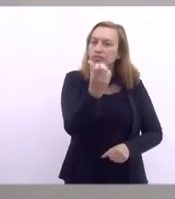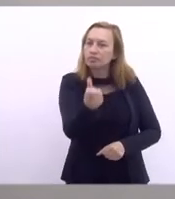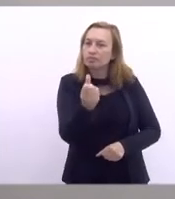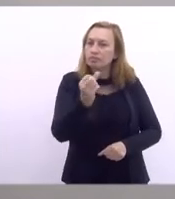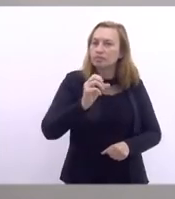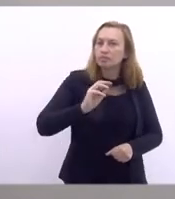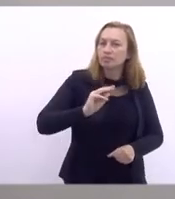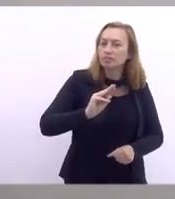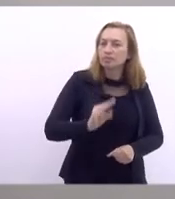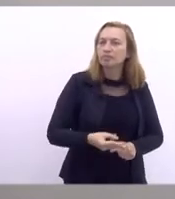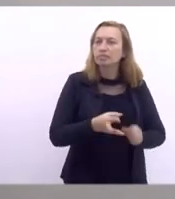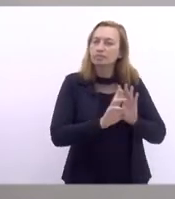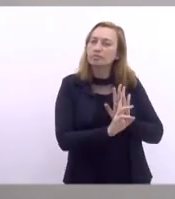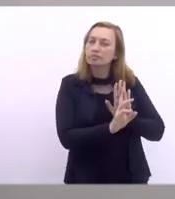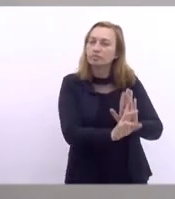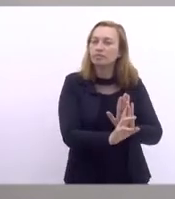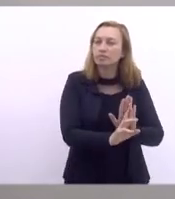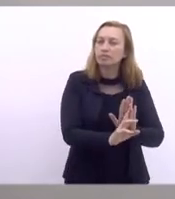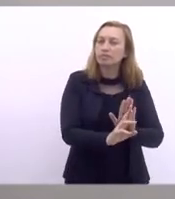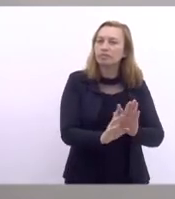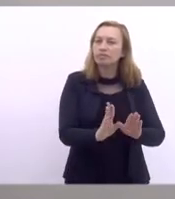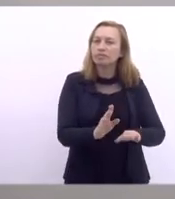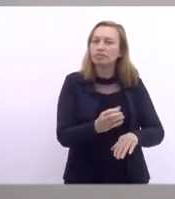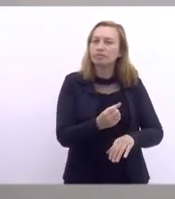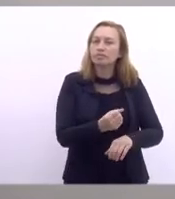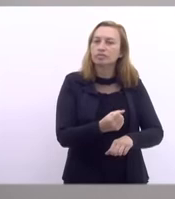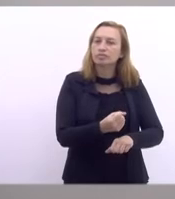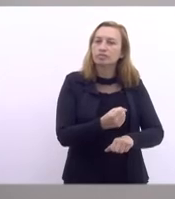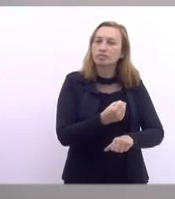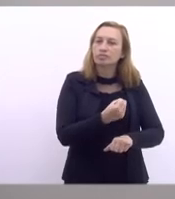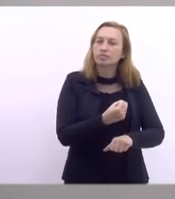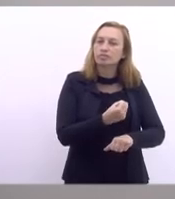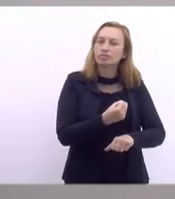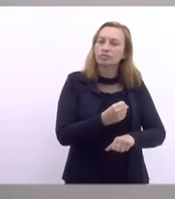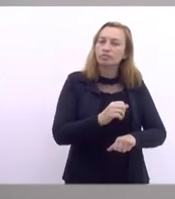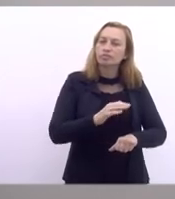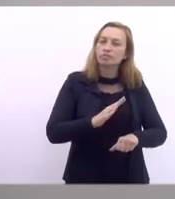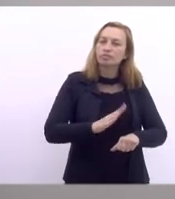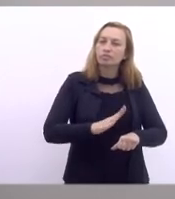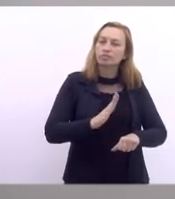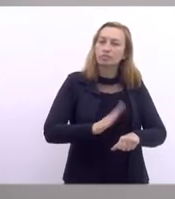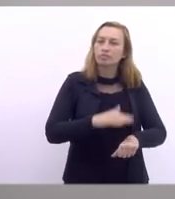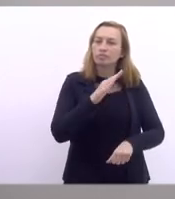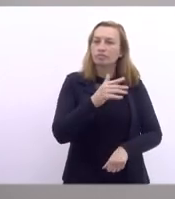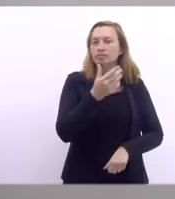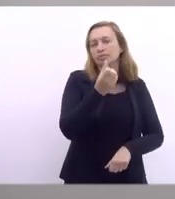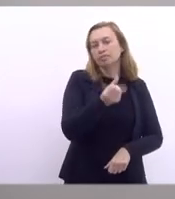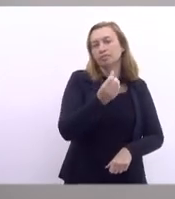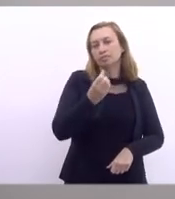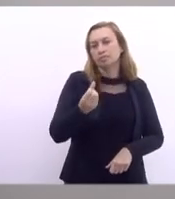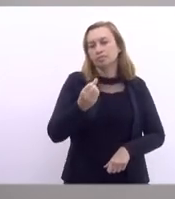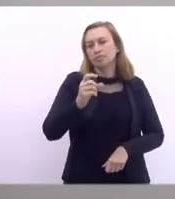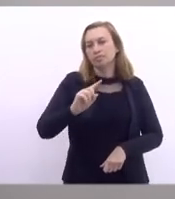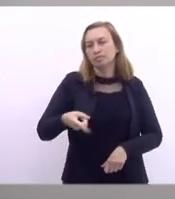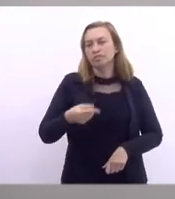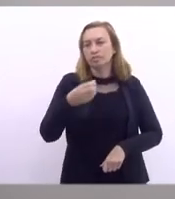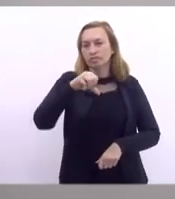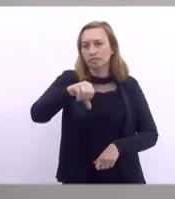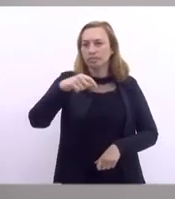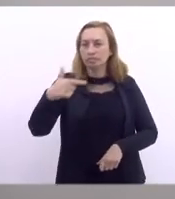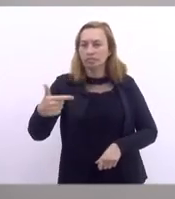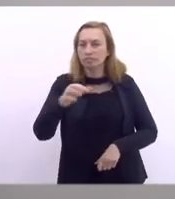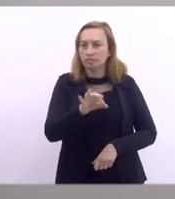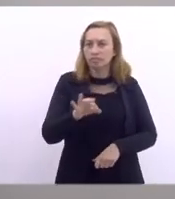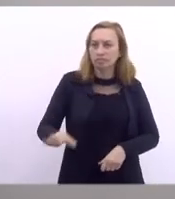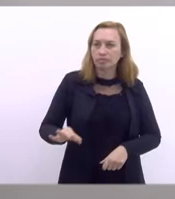o que representaria um momento isso em 22 de 60,90 e dois por cento em relação